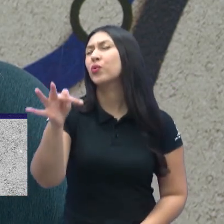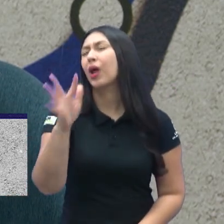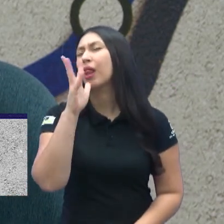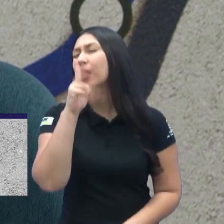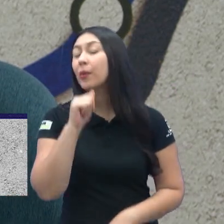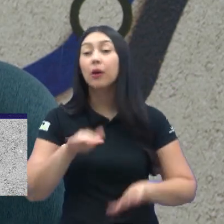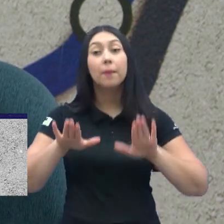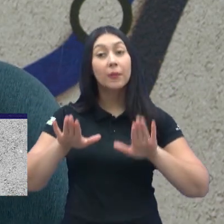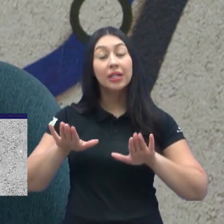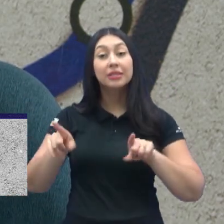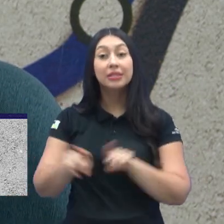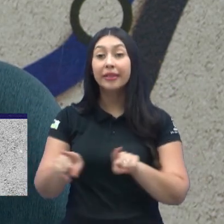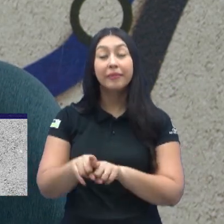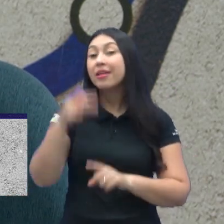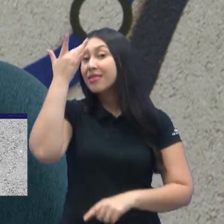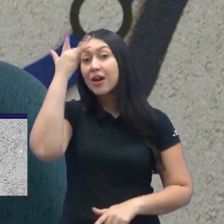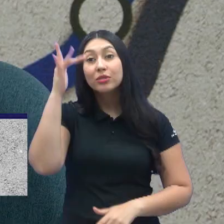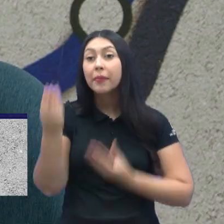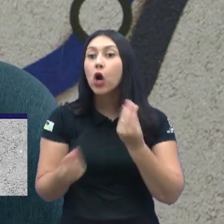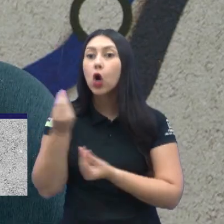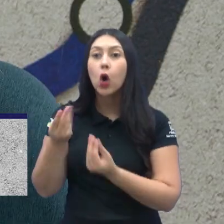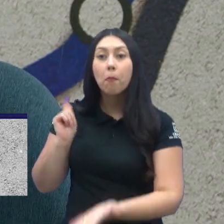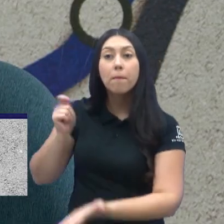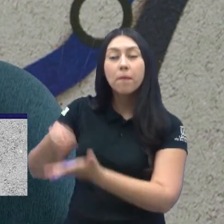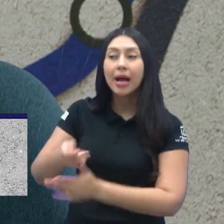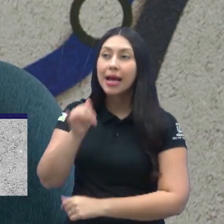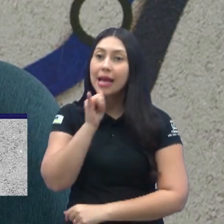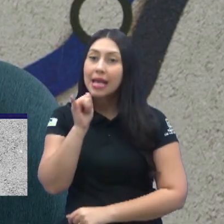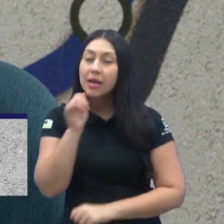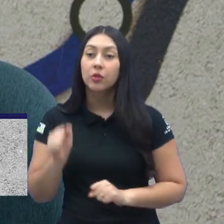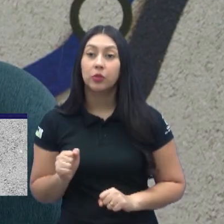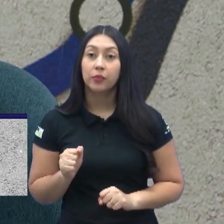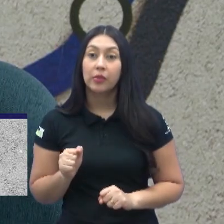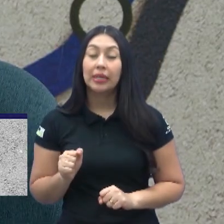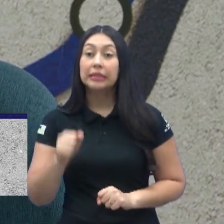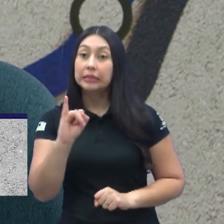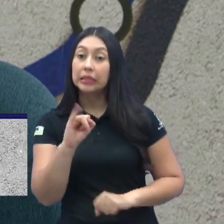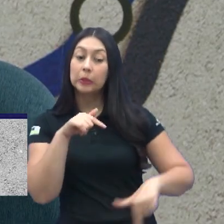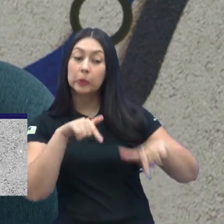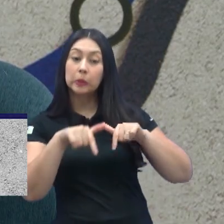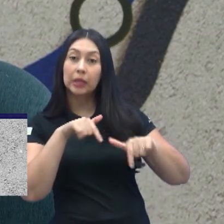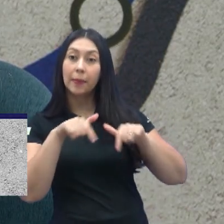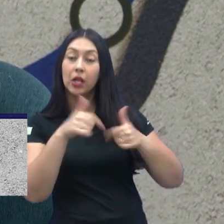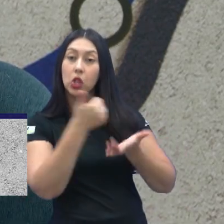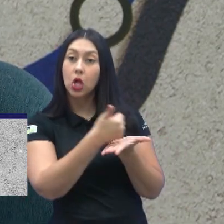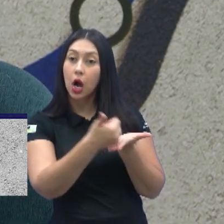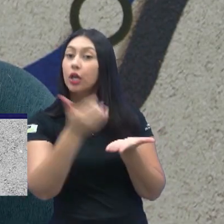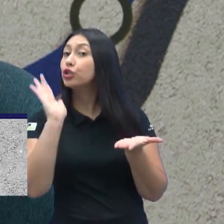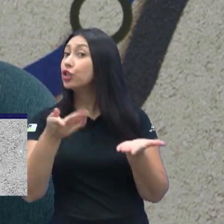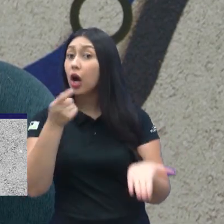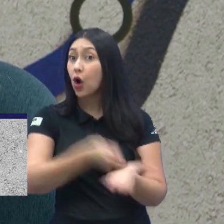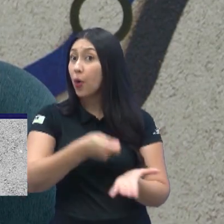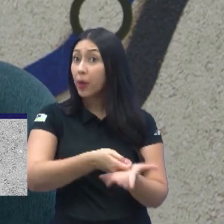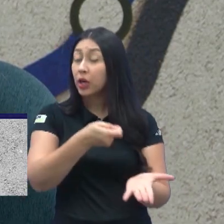também não saber como fazer essa contribuição, né? Por exemplo, se é um empregado seletista, ele tem ali uma contribuição obrigatória que o